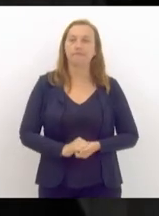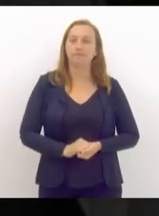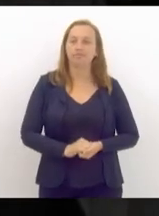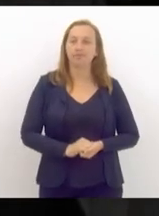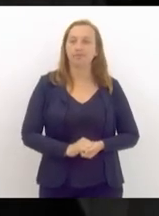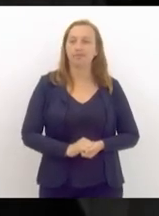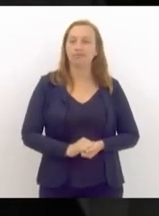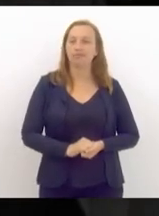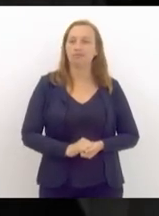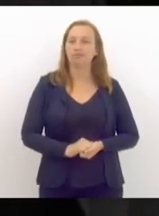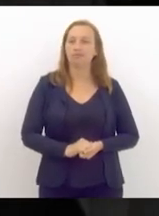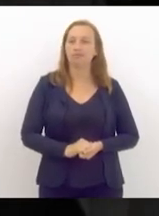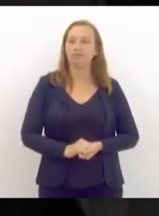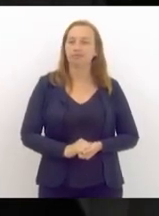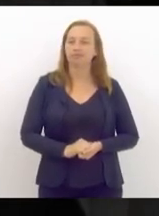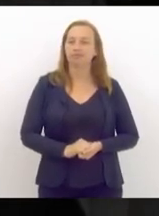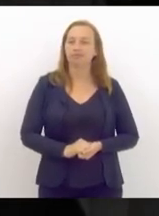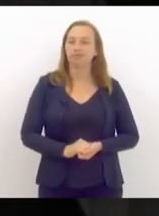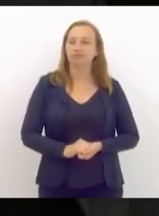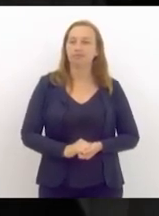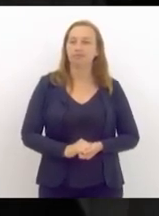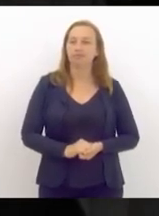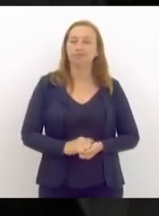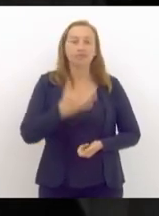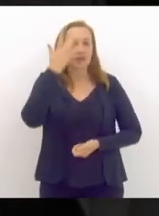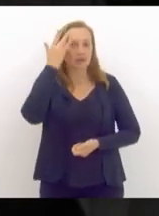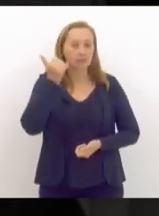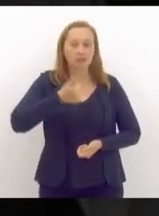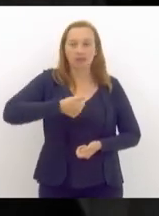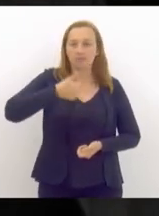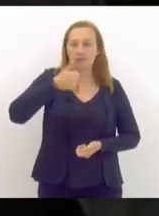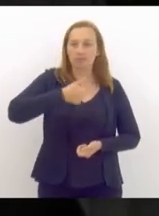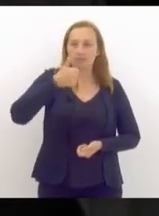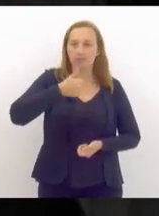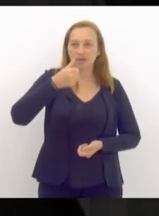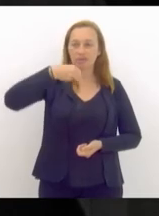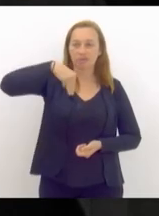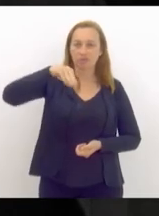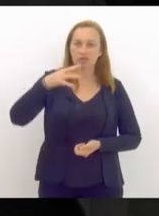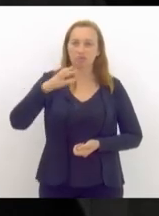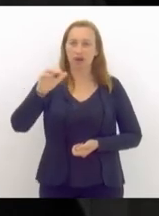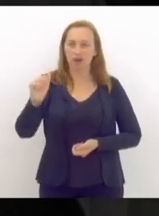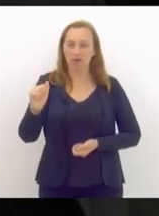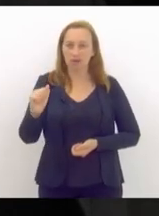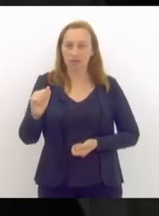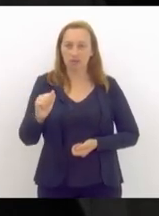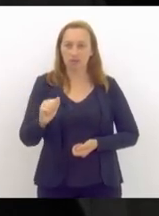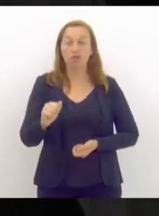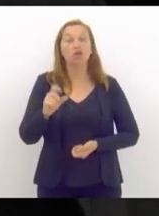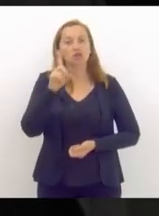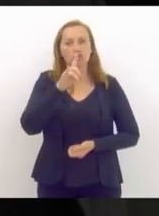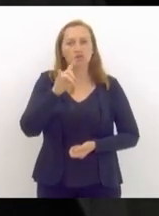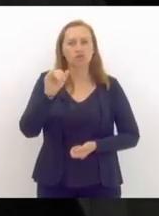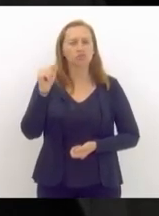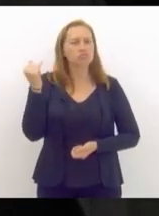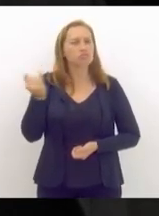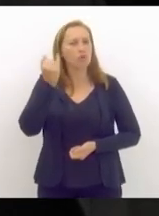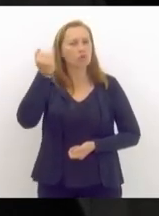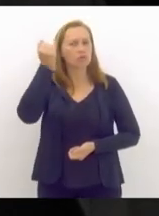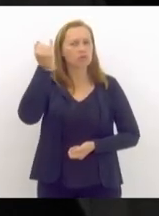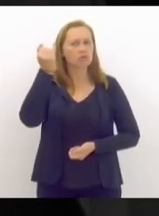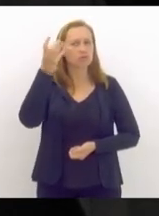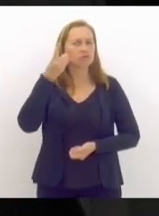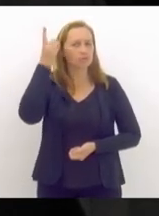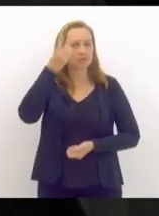Por via de consequência, amanhã é 1º de março. Data importante, deputado